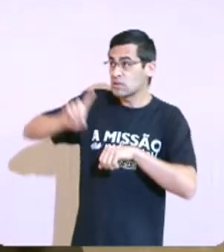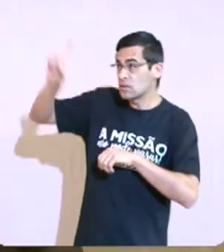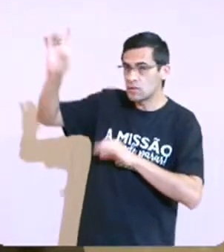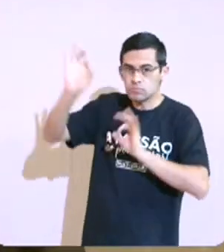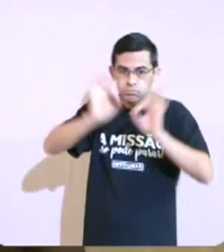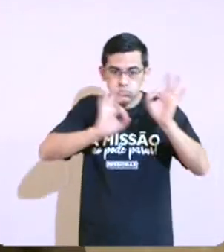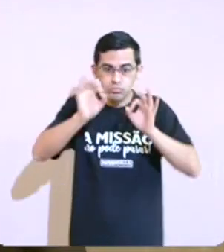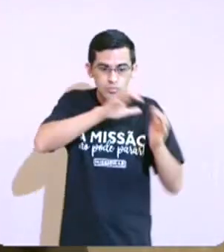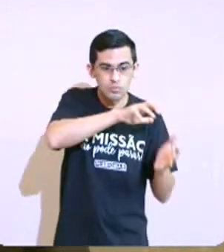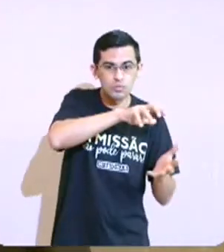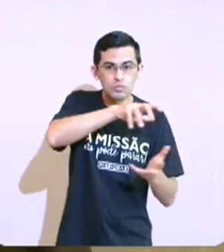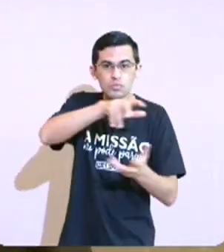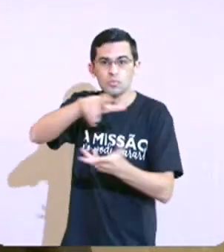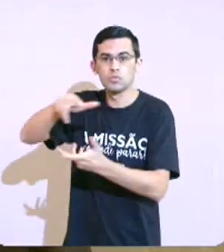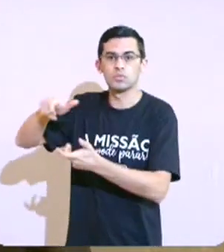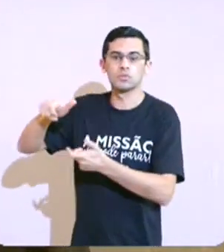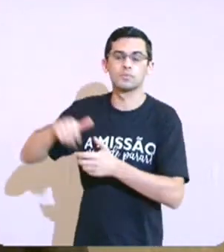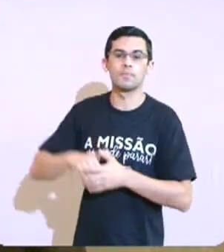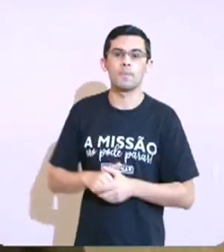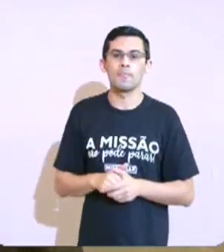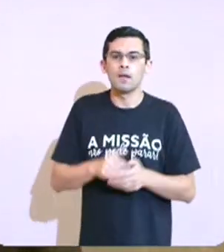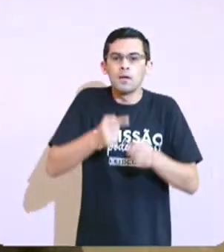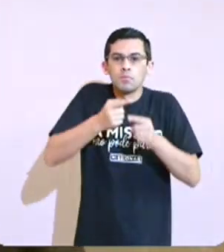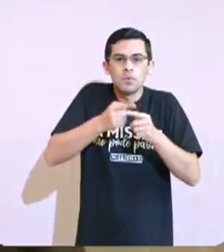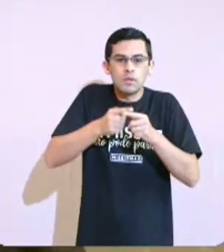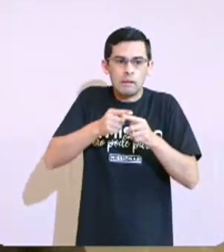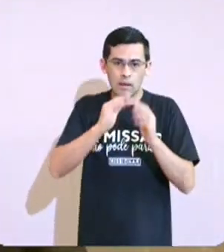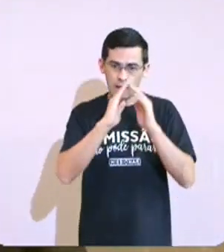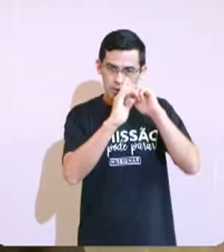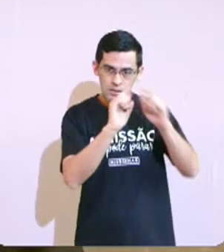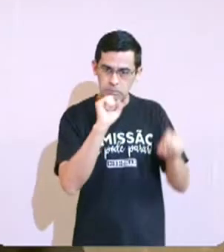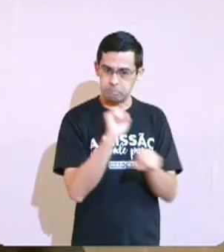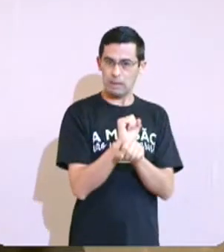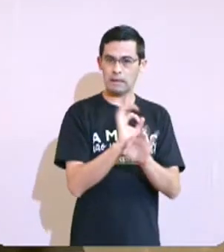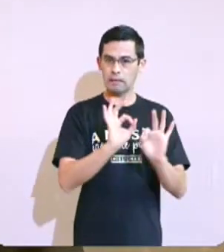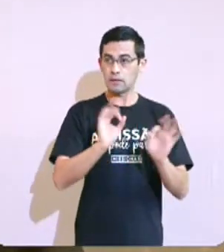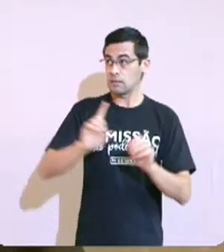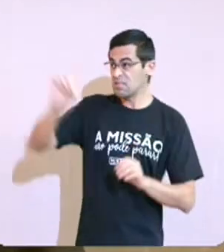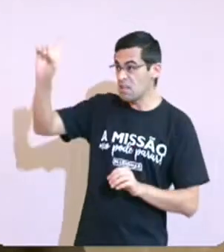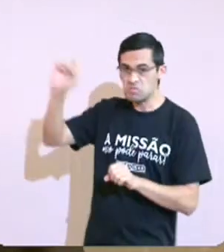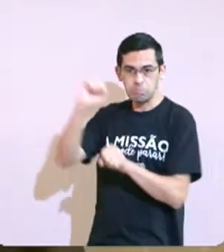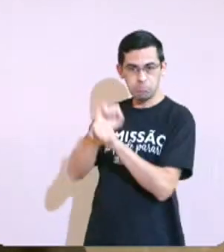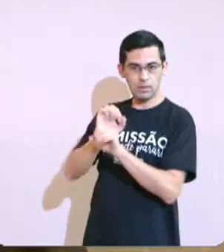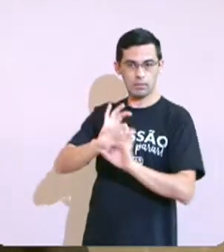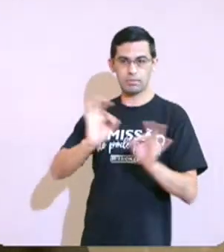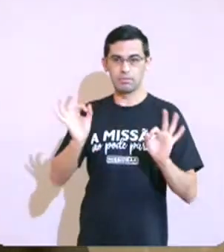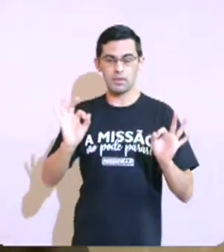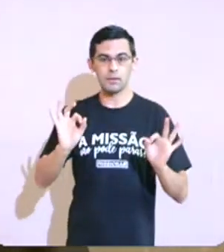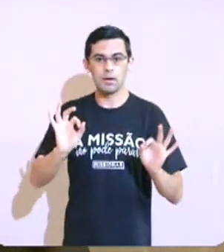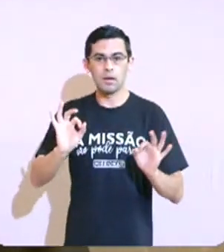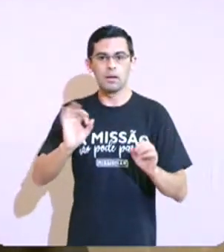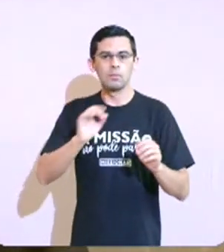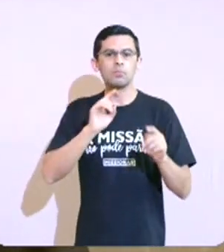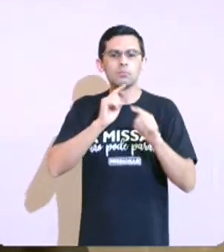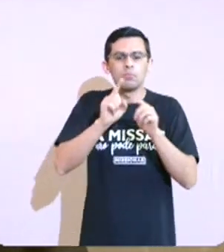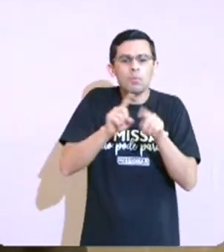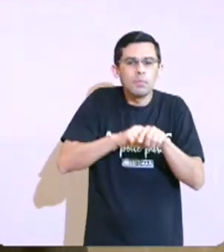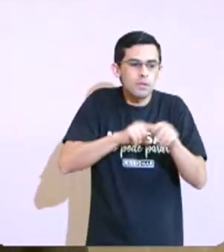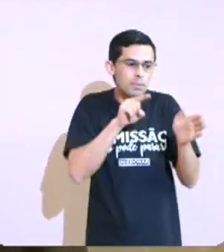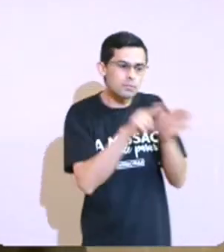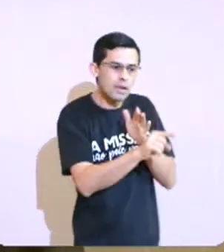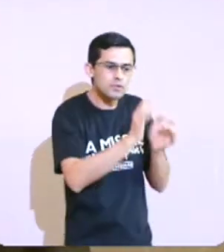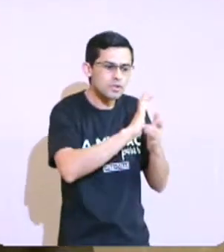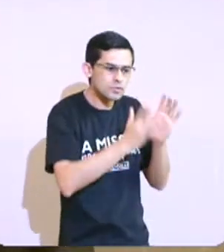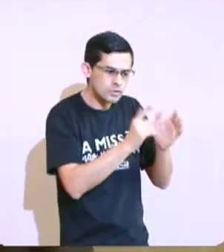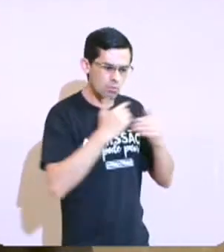Deus no mundo. Porque a igreja não para, porque Deus não para. Quando perguntaram a Jesus se ele não